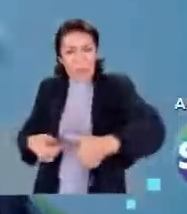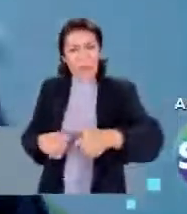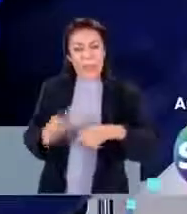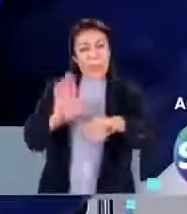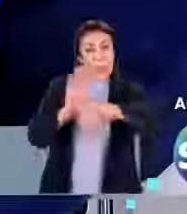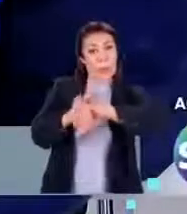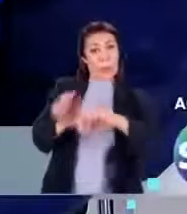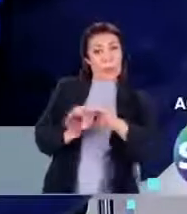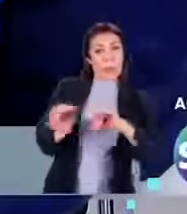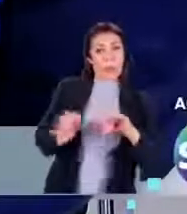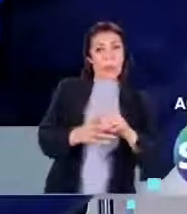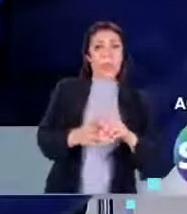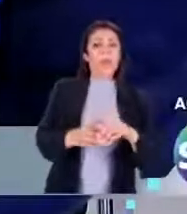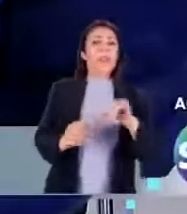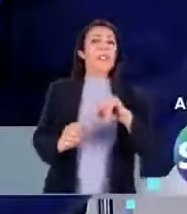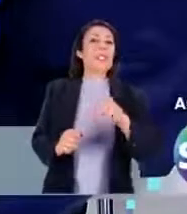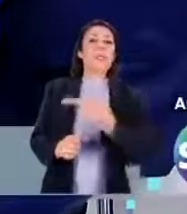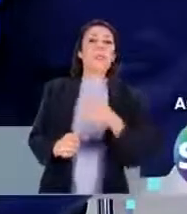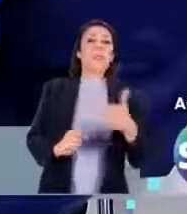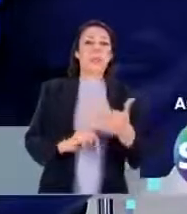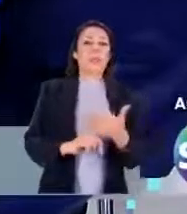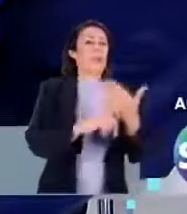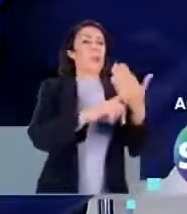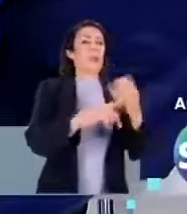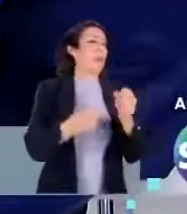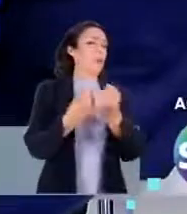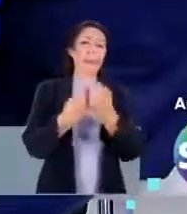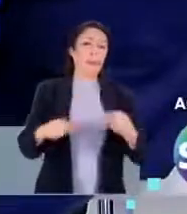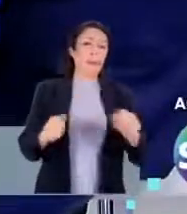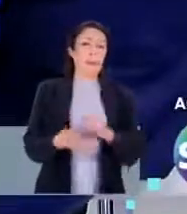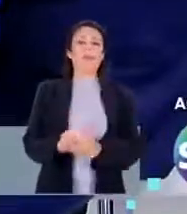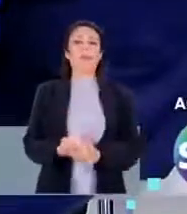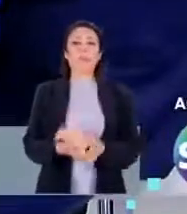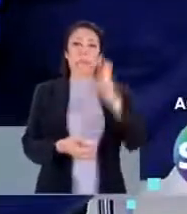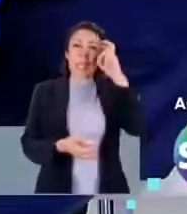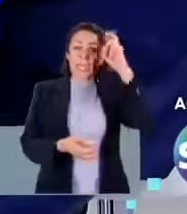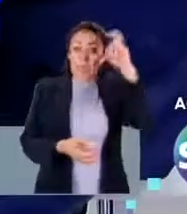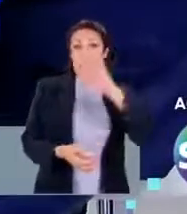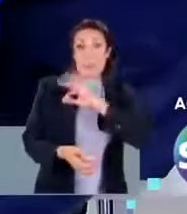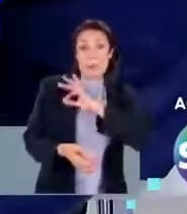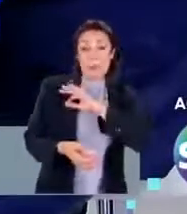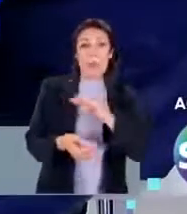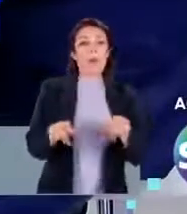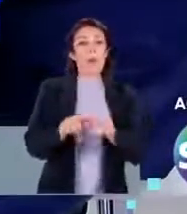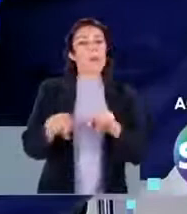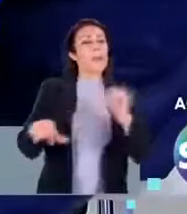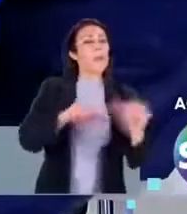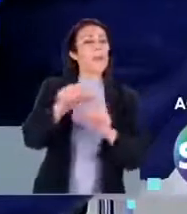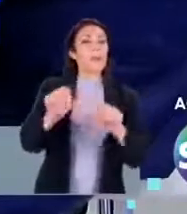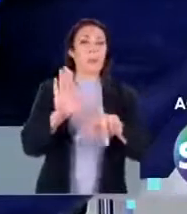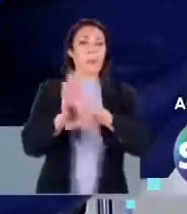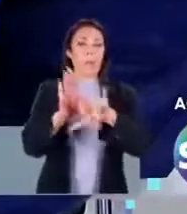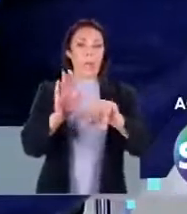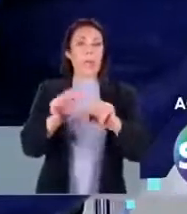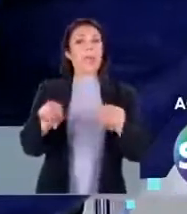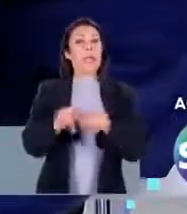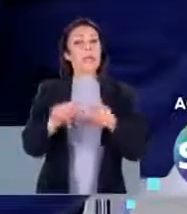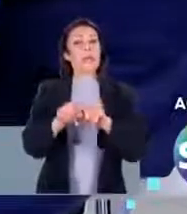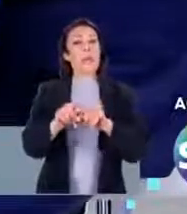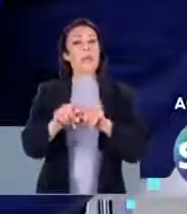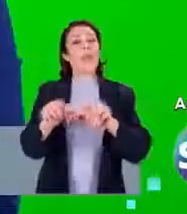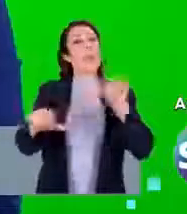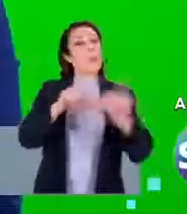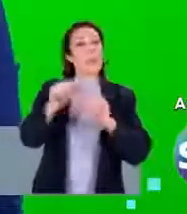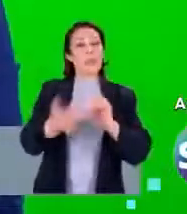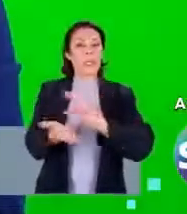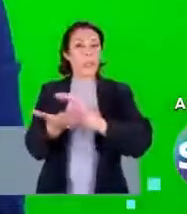sem Inovar tecnologicamente com inteligência policial e com uma mudança e mudança no orçamento